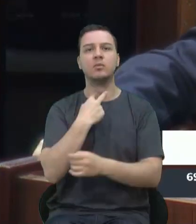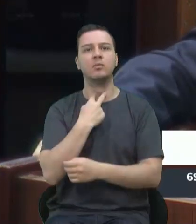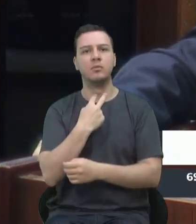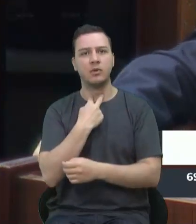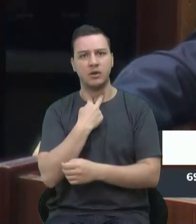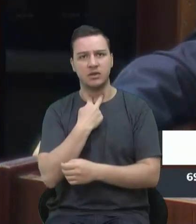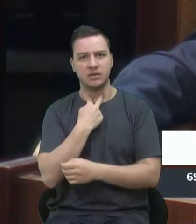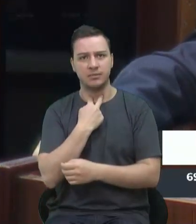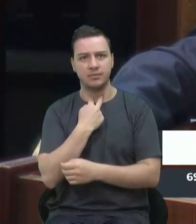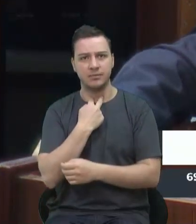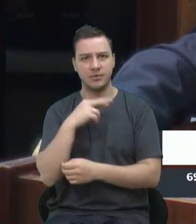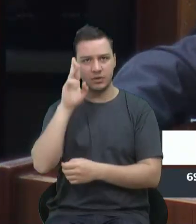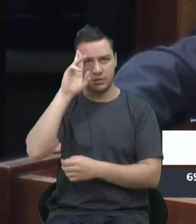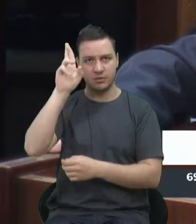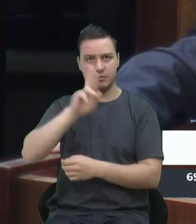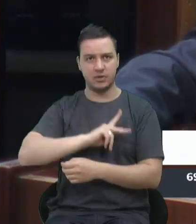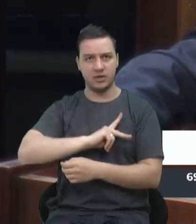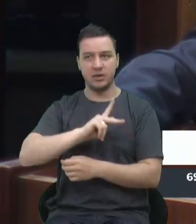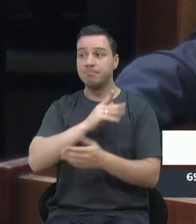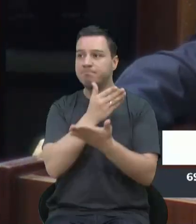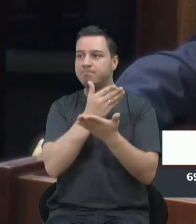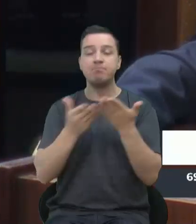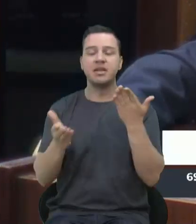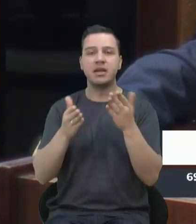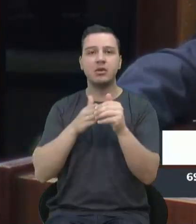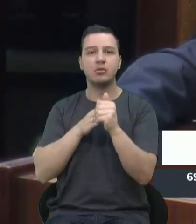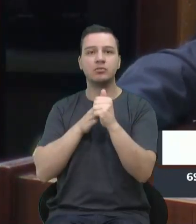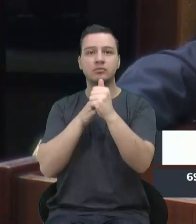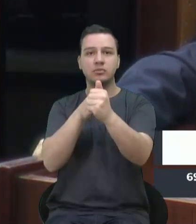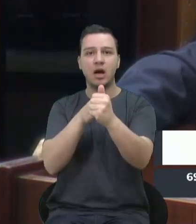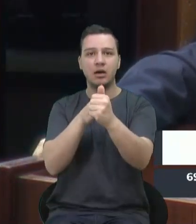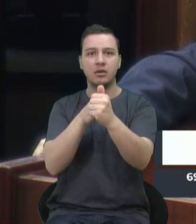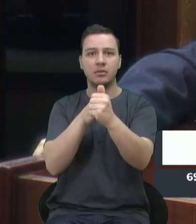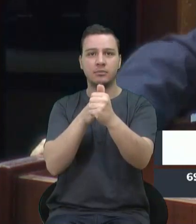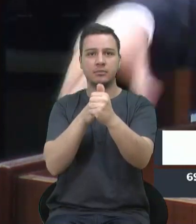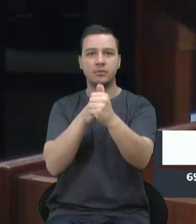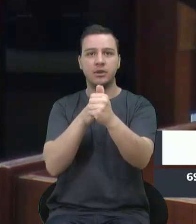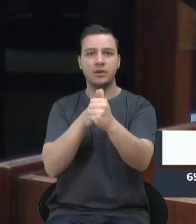perder um norte. A Constituição da República, que